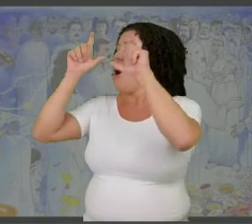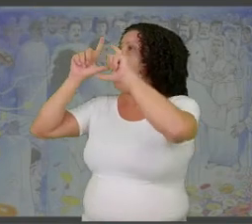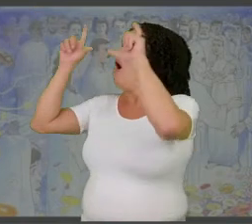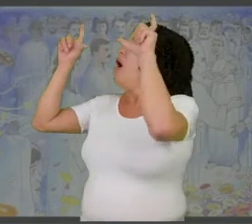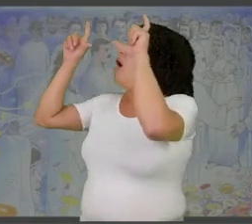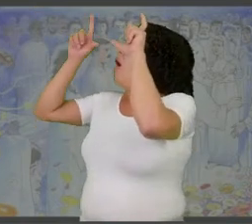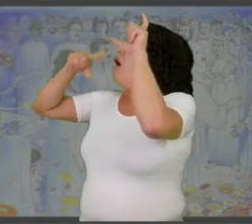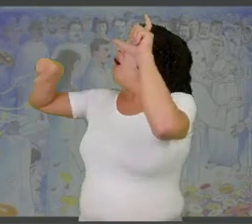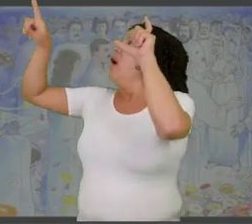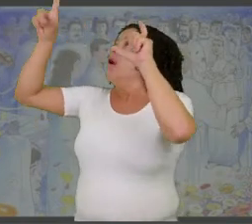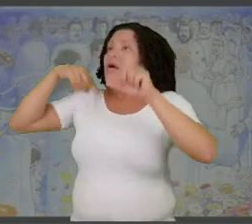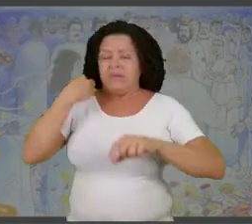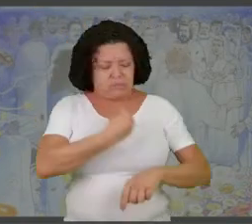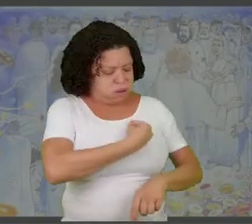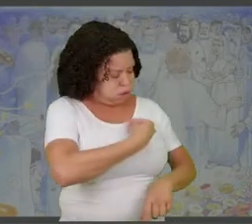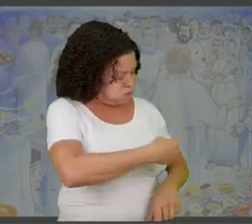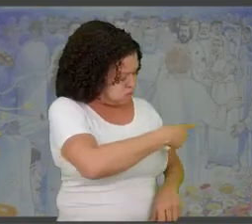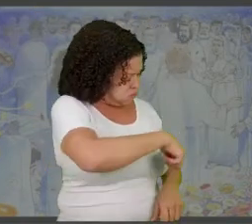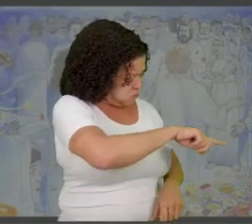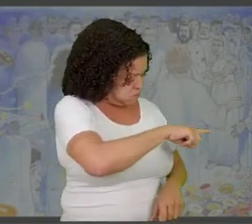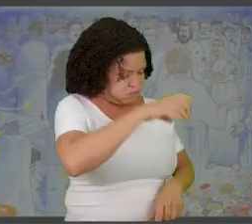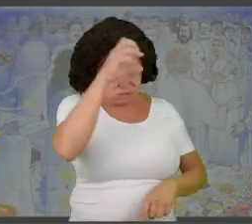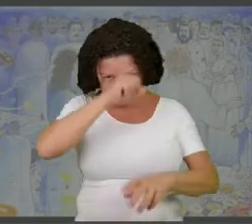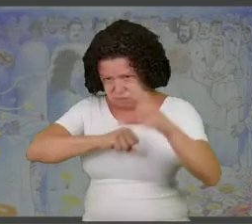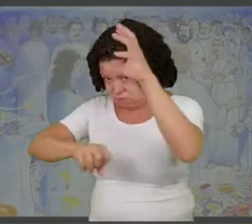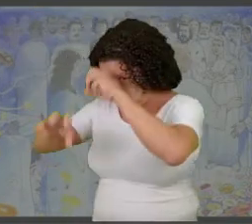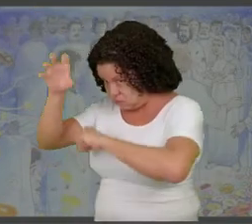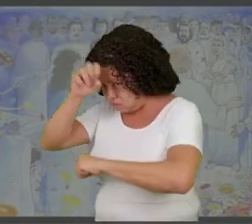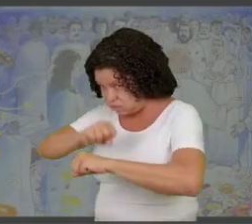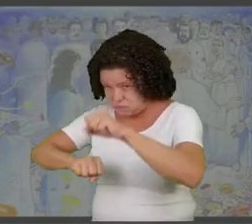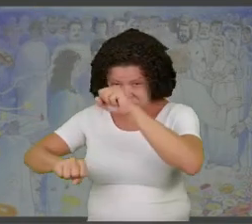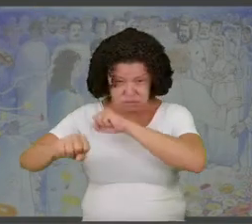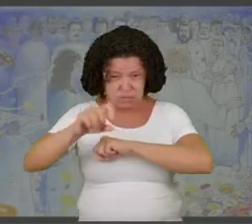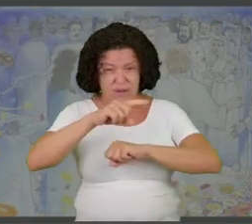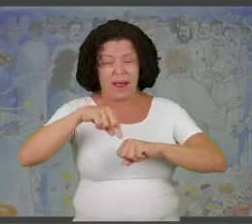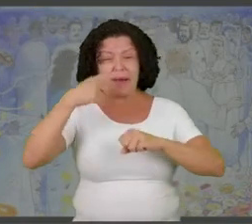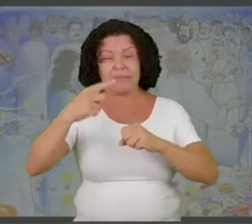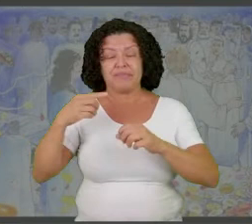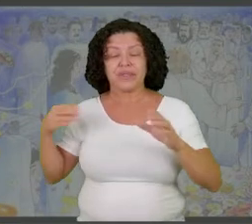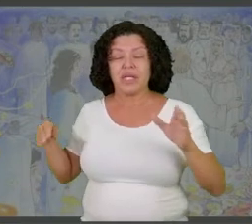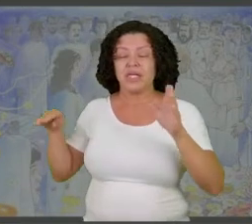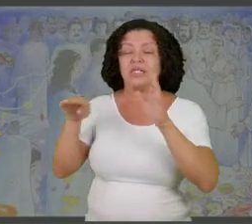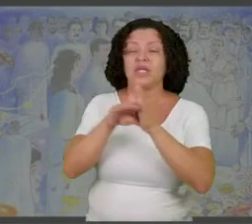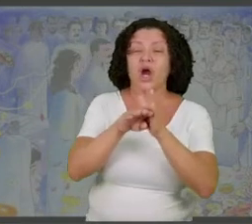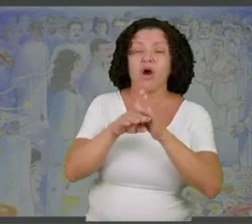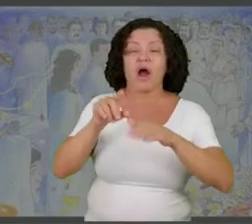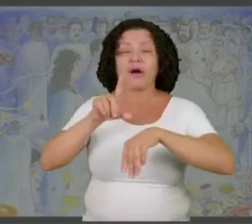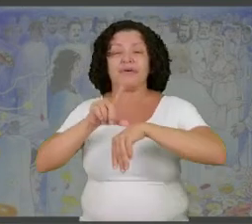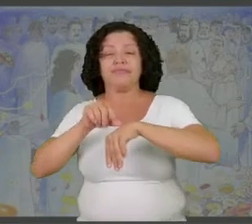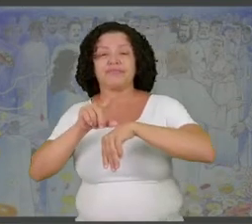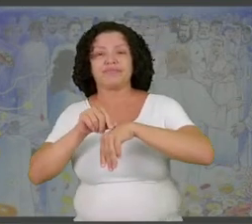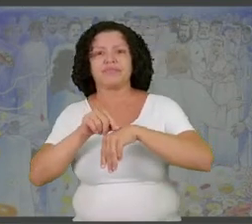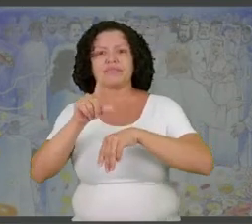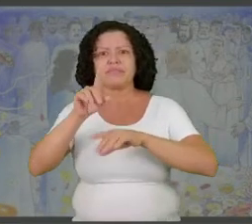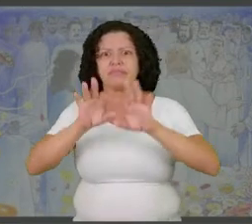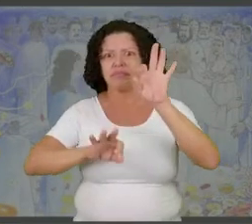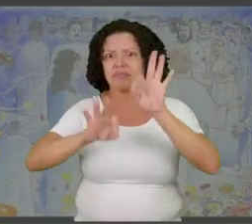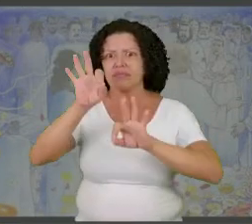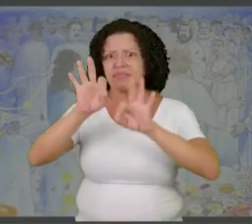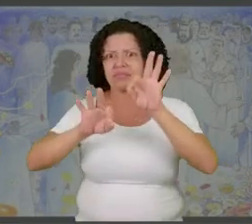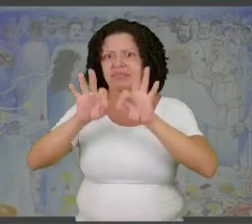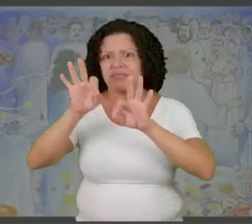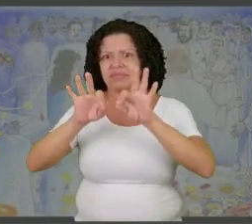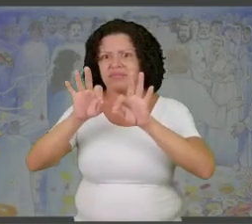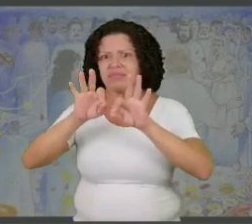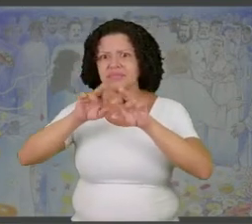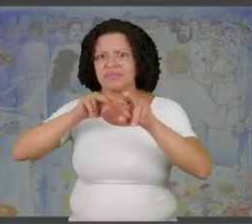desencarnamos, acordamos em algum lugar, vivemos, aprendemos lá no mundo espiritual e é chegada a hora,